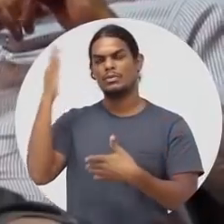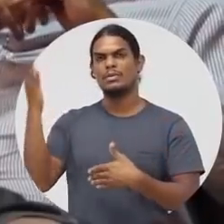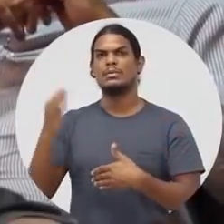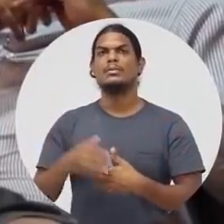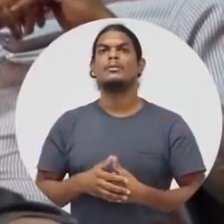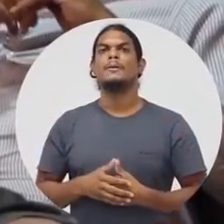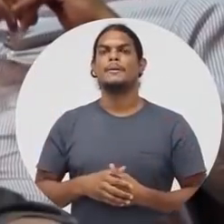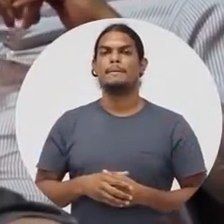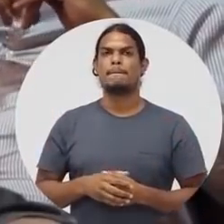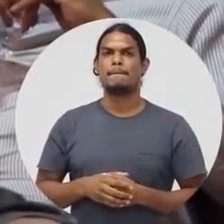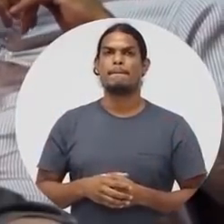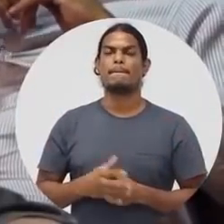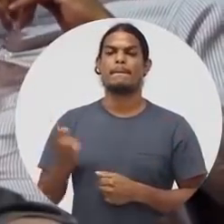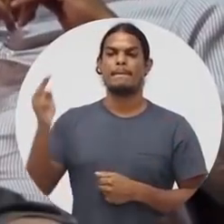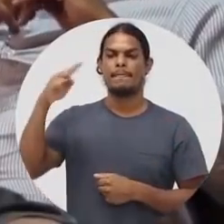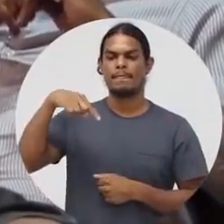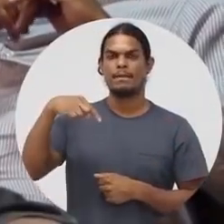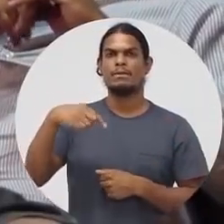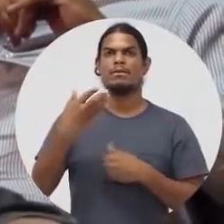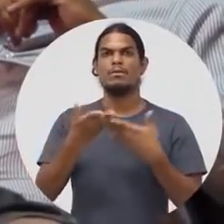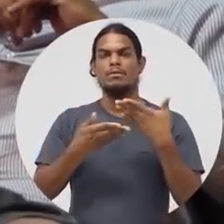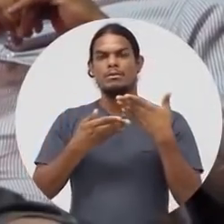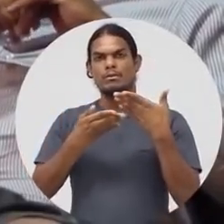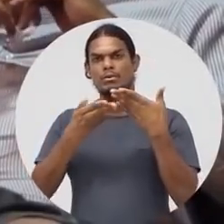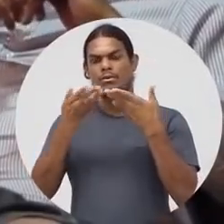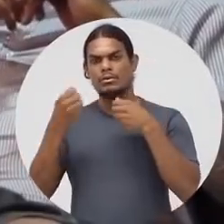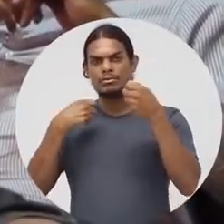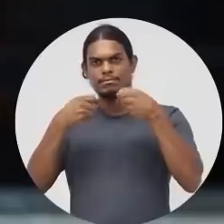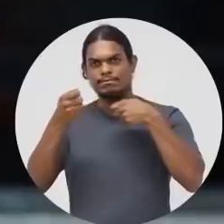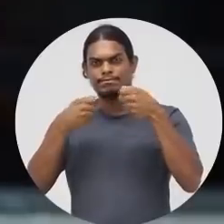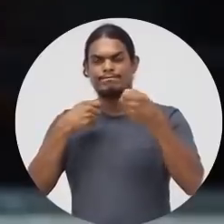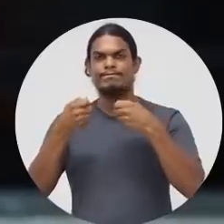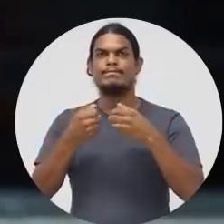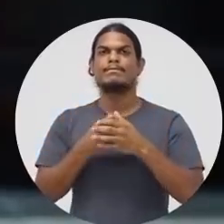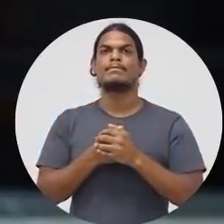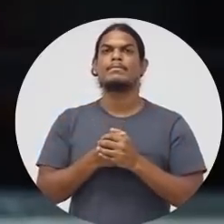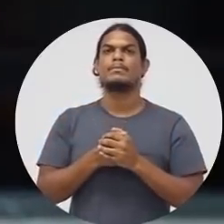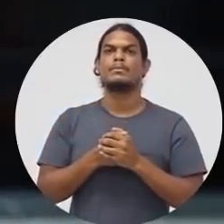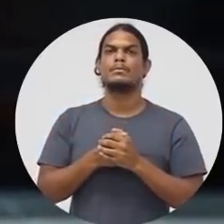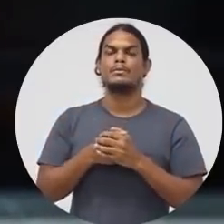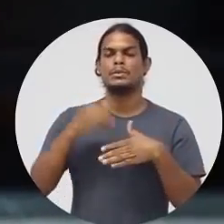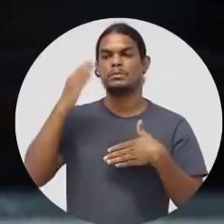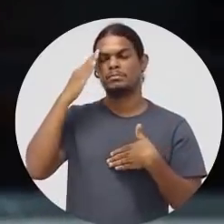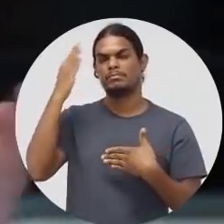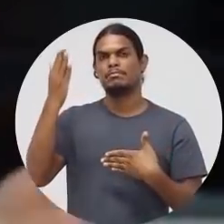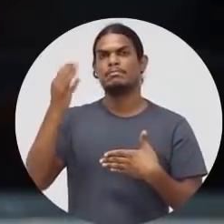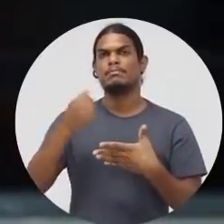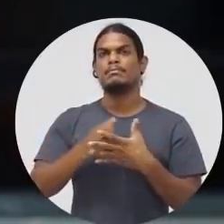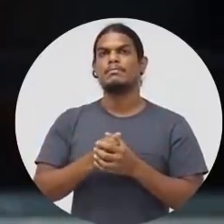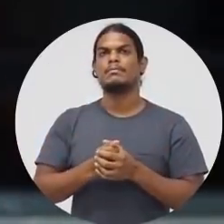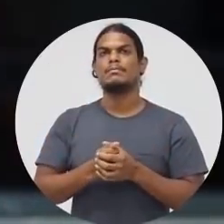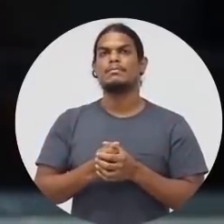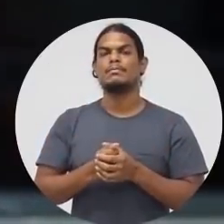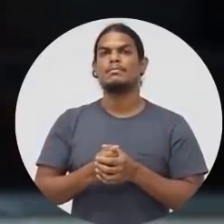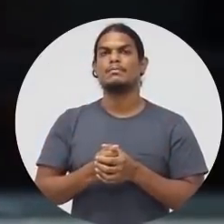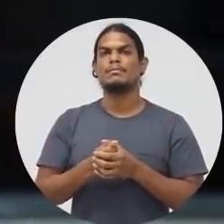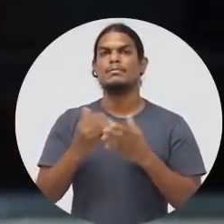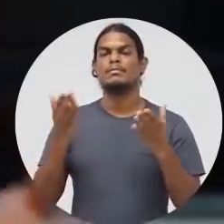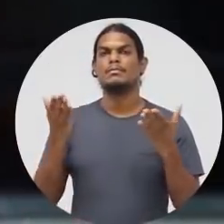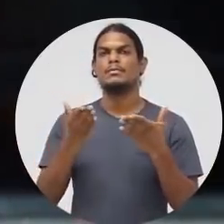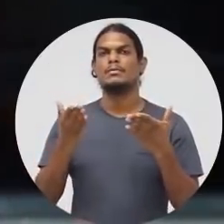obrigado. Disponibilidade do tempo, do seu Muito tempo, obrigado, viu, muito obrigado. Renato? E estamos agora à disposição